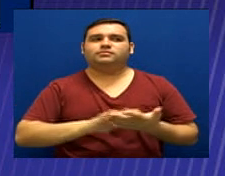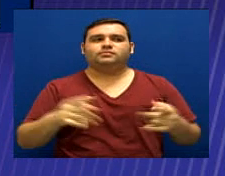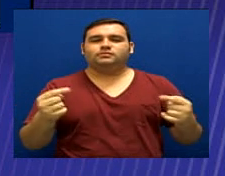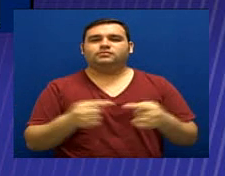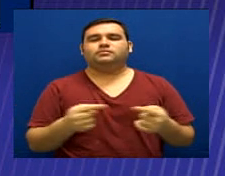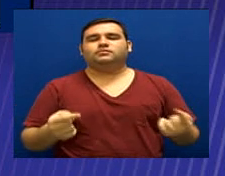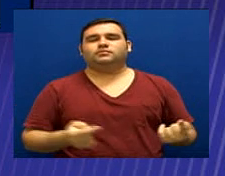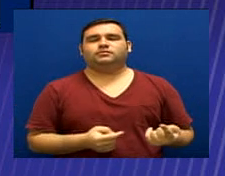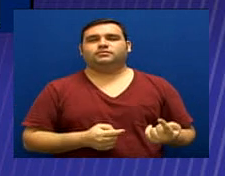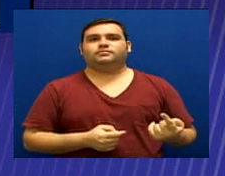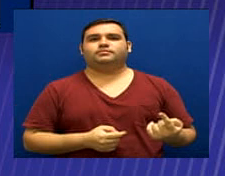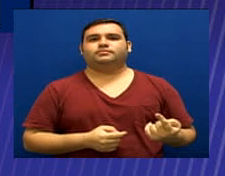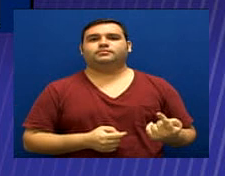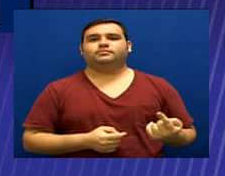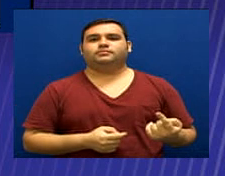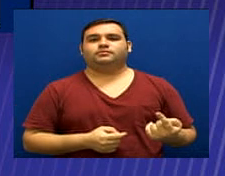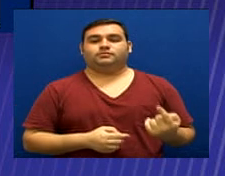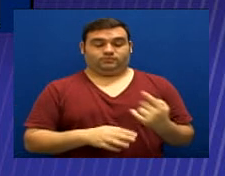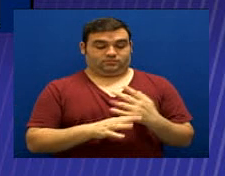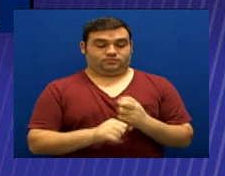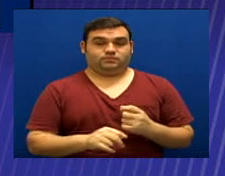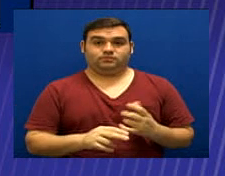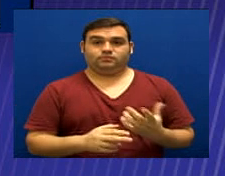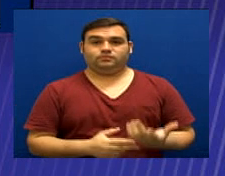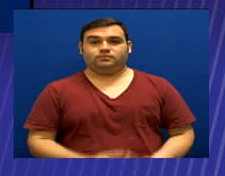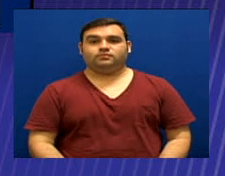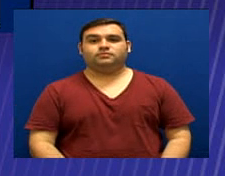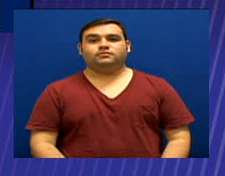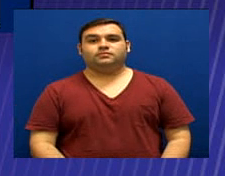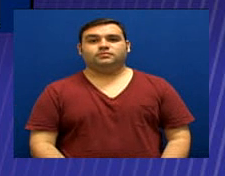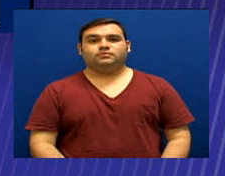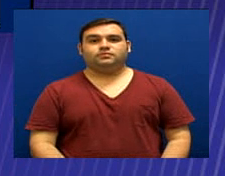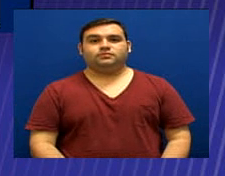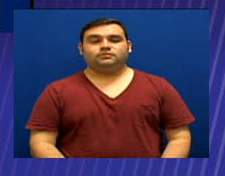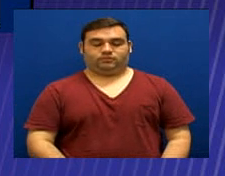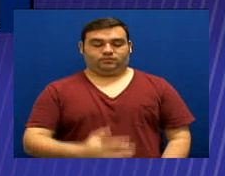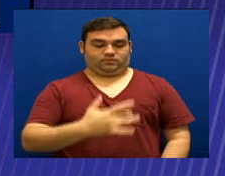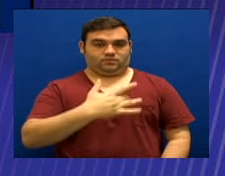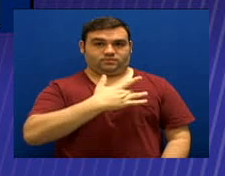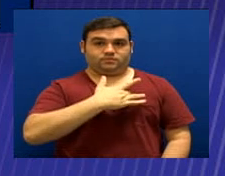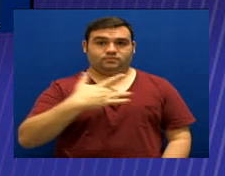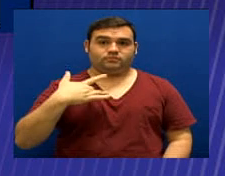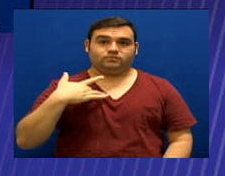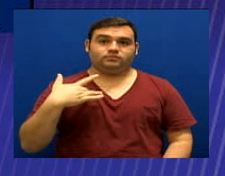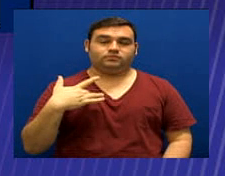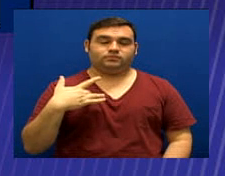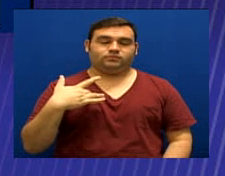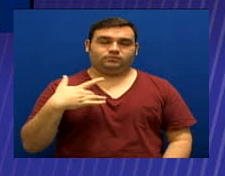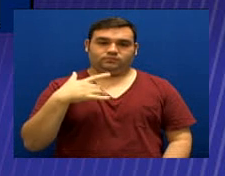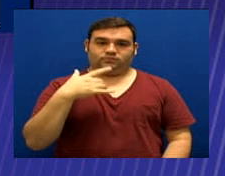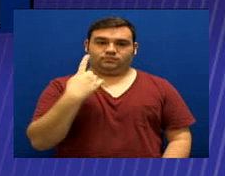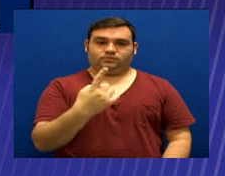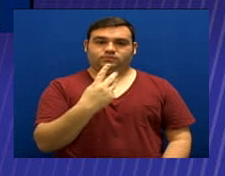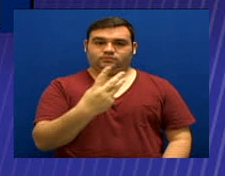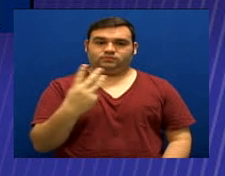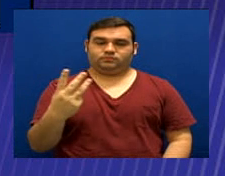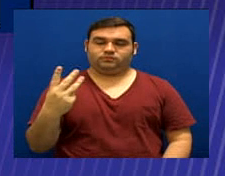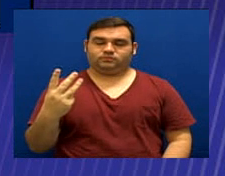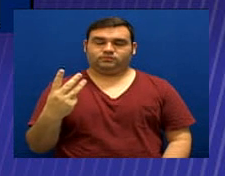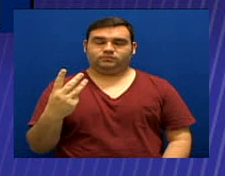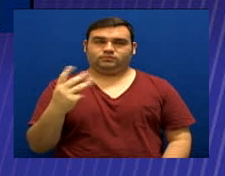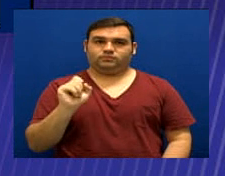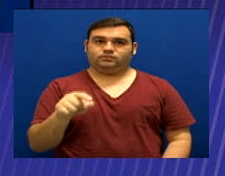cálculo do resultado nominal da saúde com 133